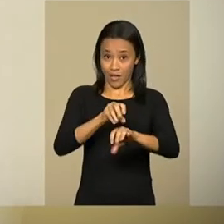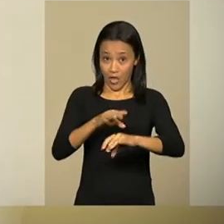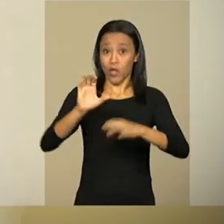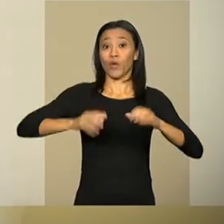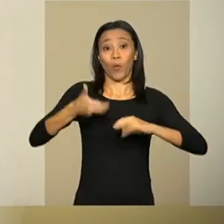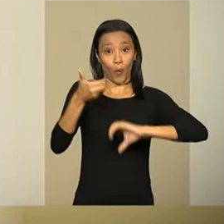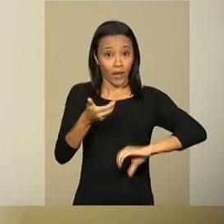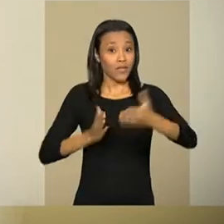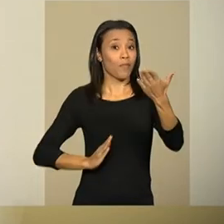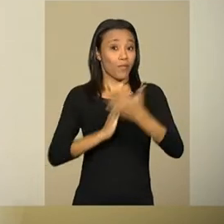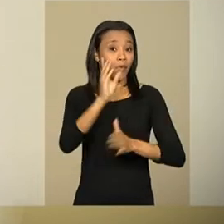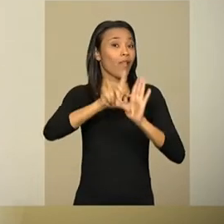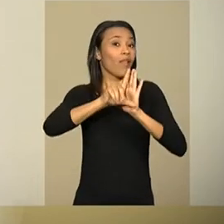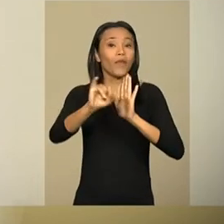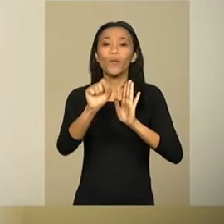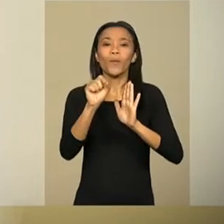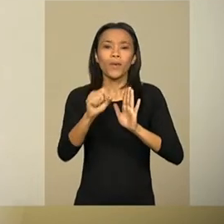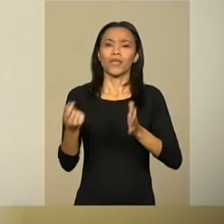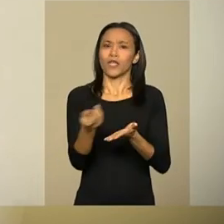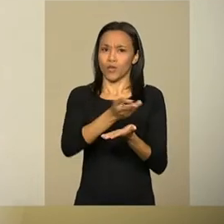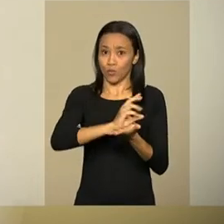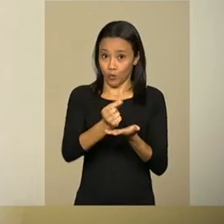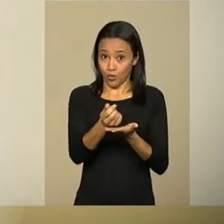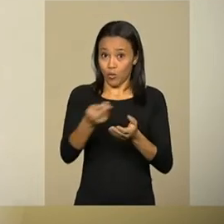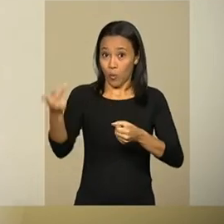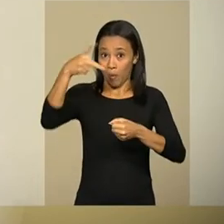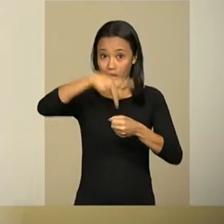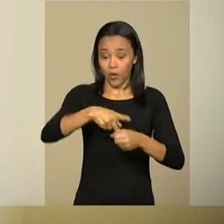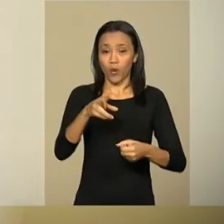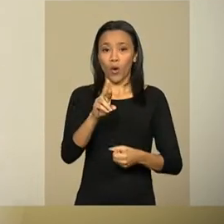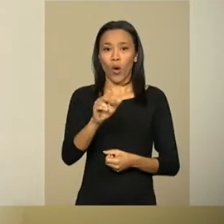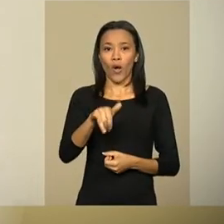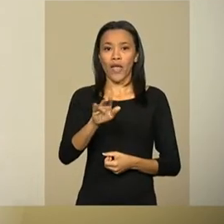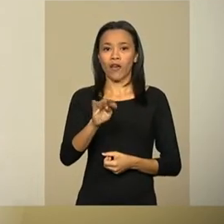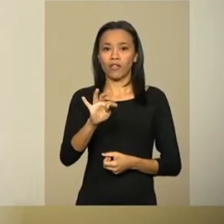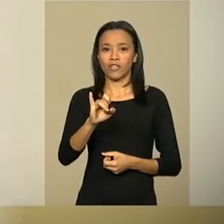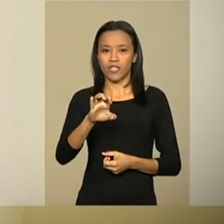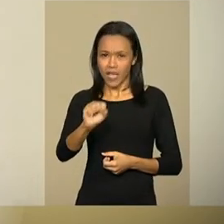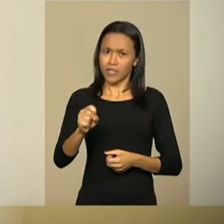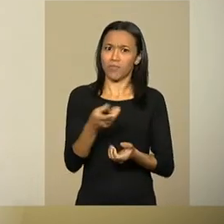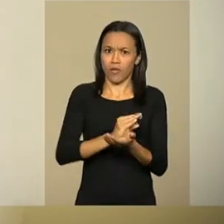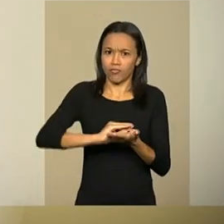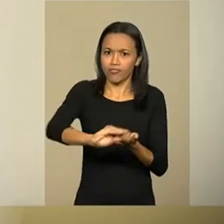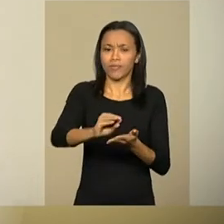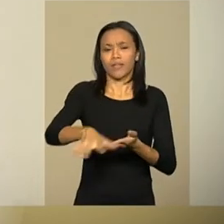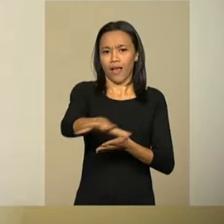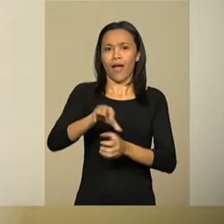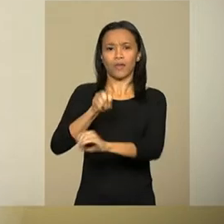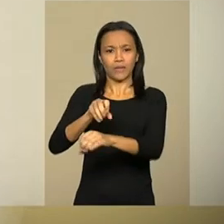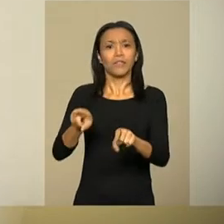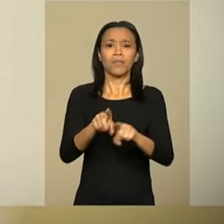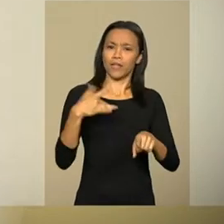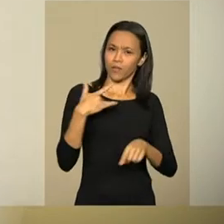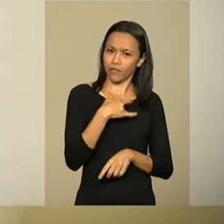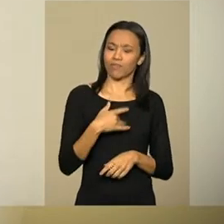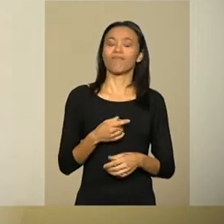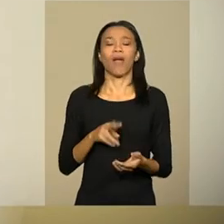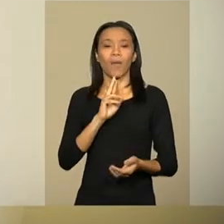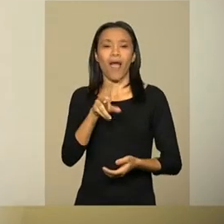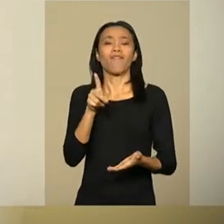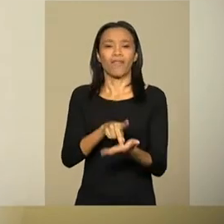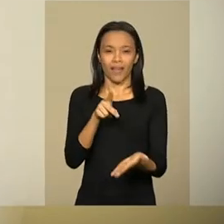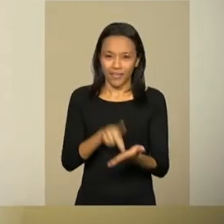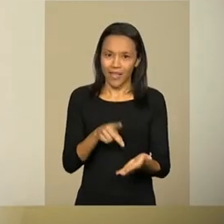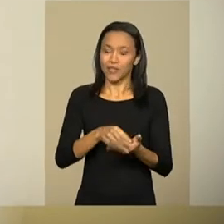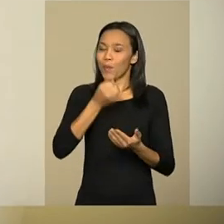Nacional aprovou a lei que destina os royales do petróleo para investimentos em educação e também na saúde é verdade Luciano é mais